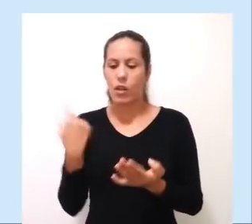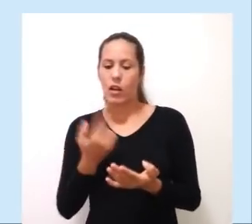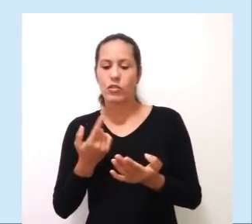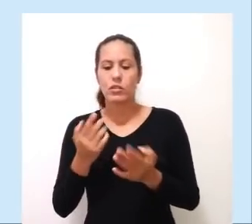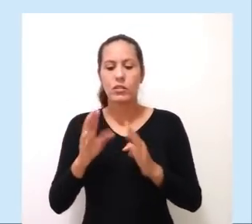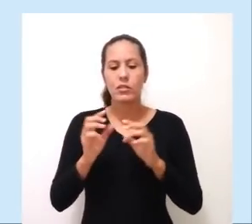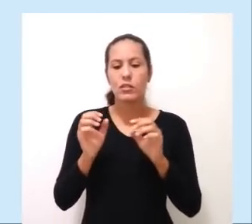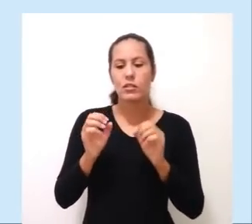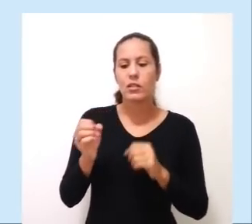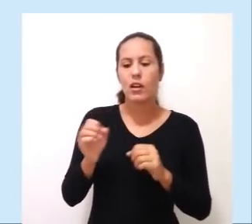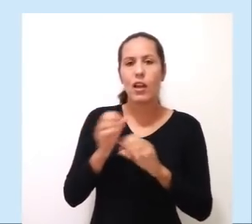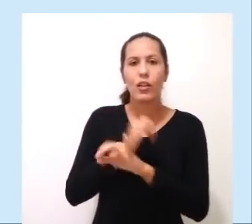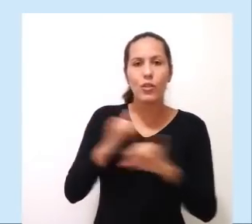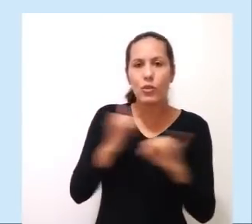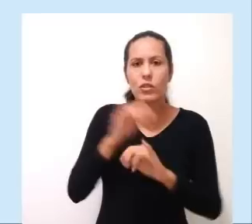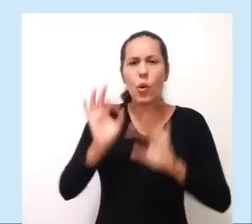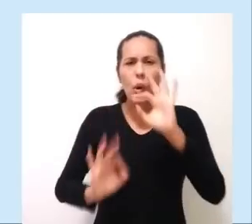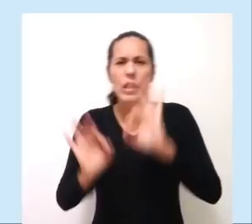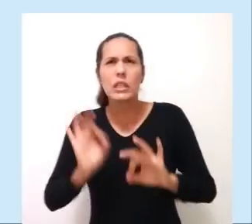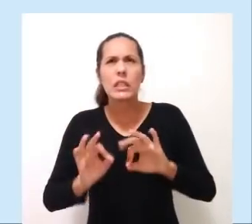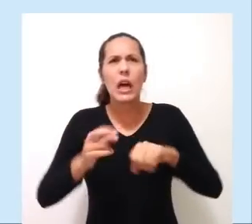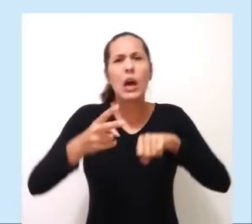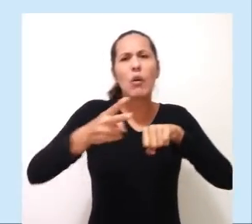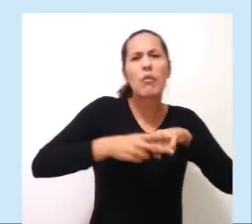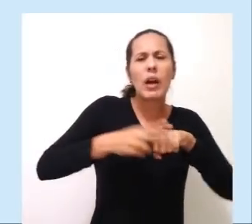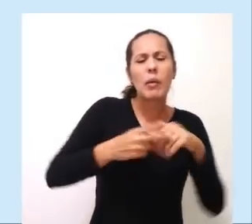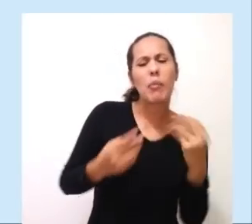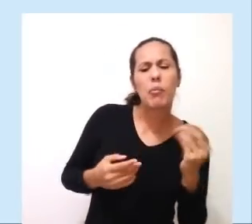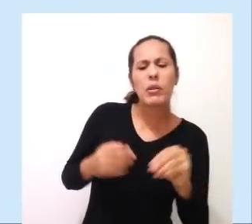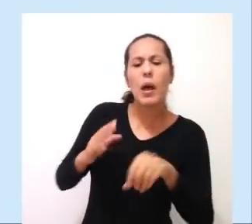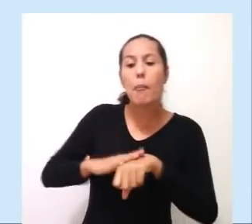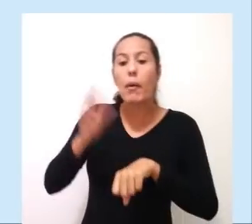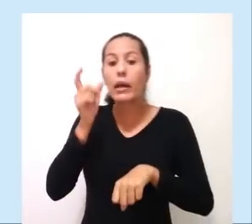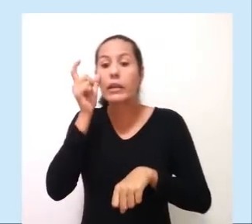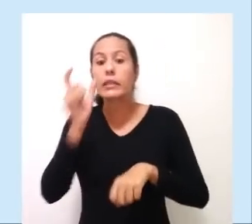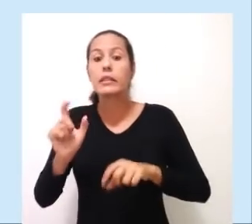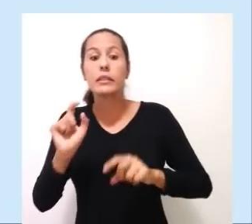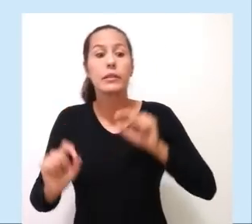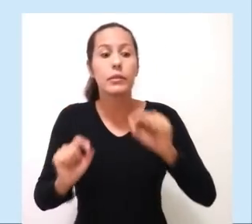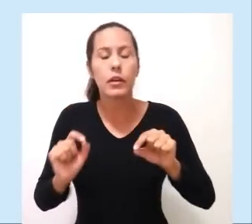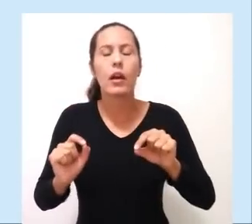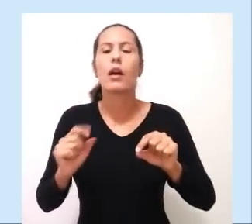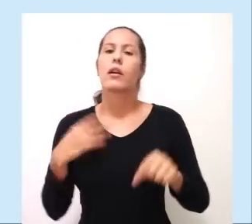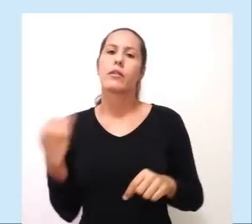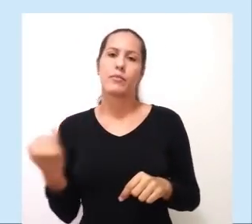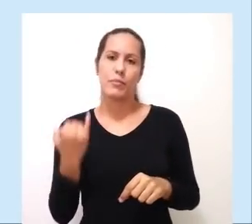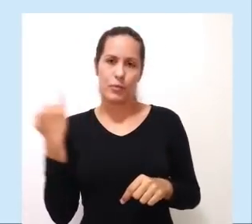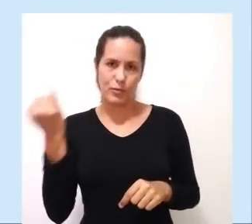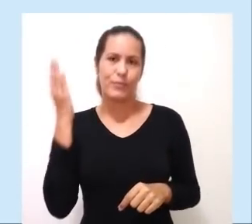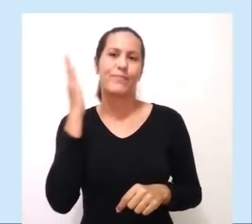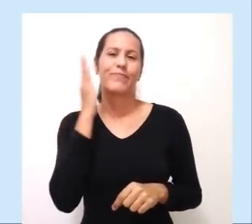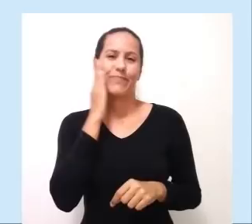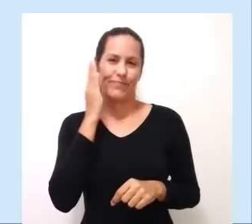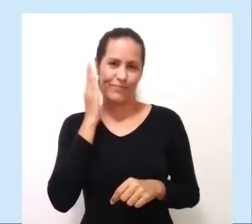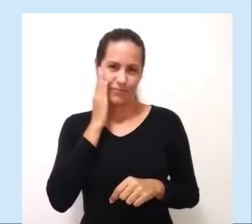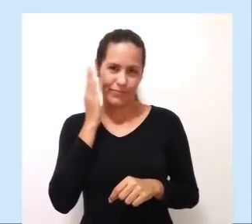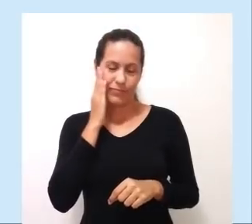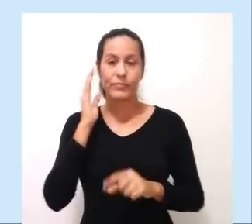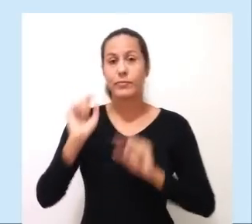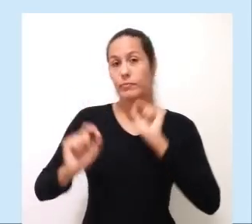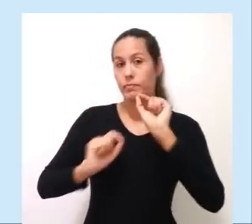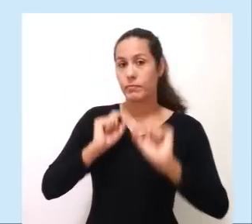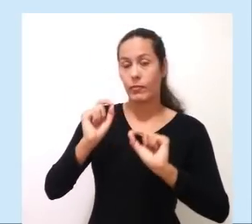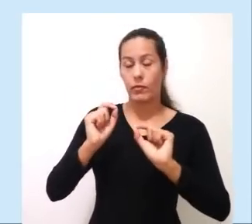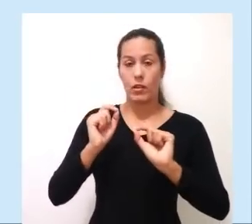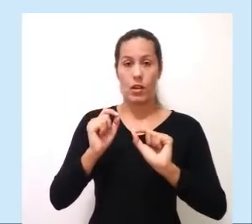vamos organizar a notícia, qual o tempo verbal que vai ser mais interessante. Então, é importante conhecer,